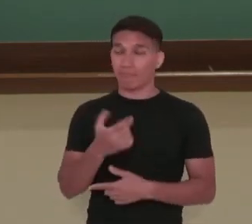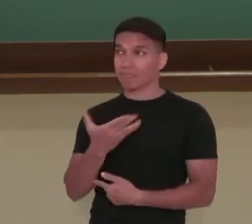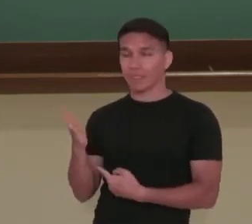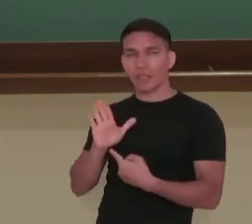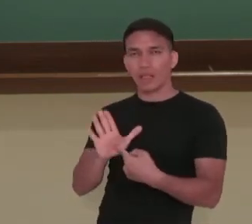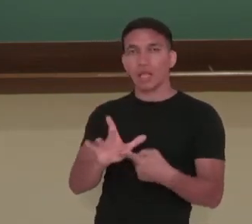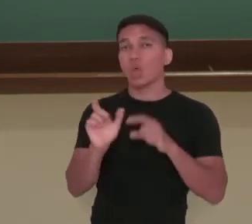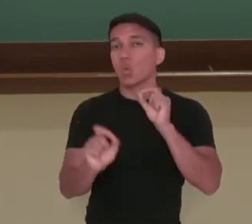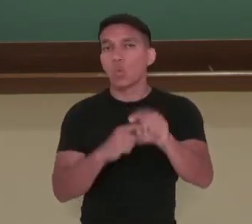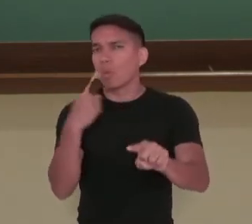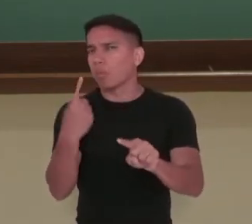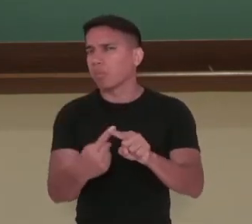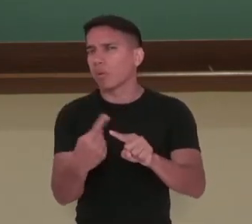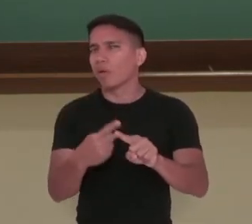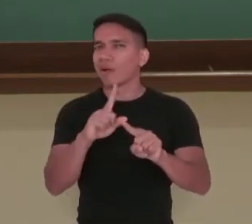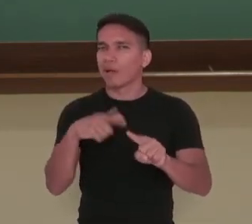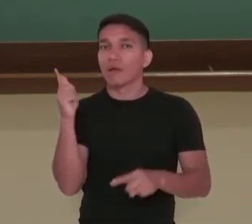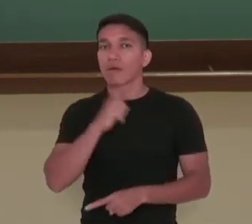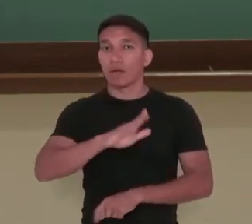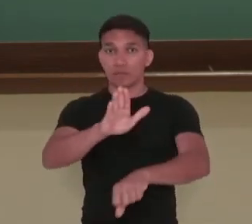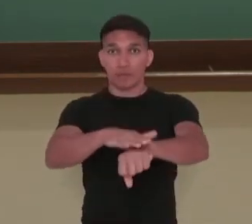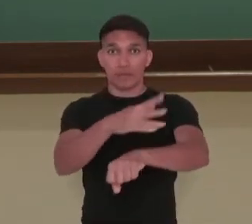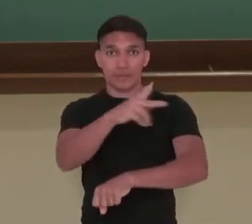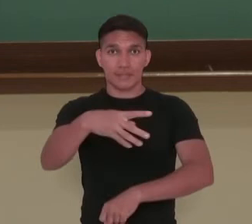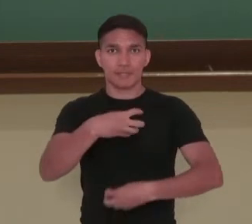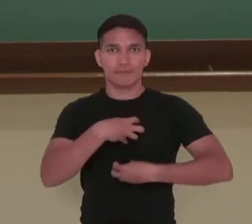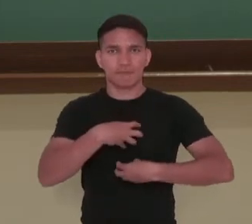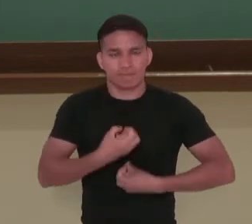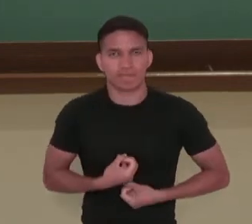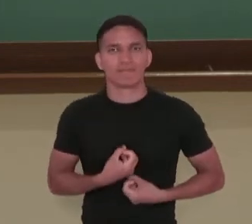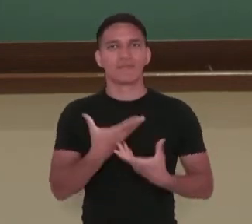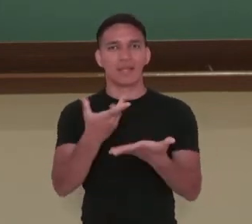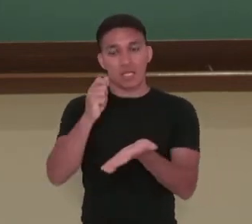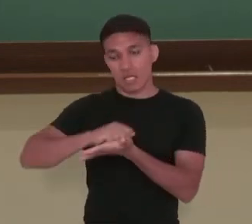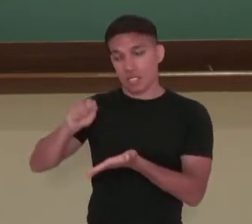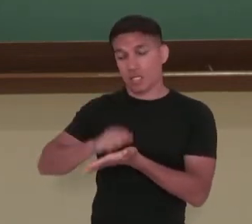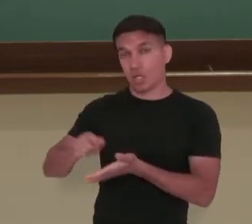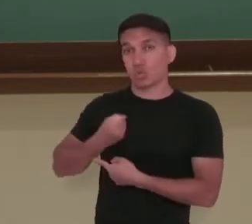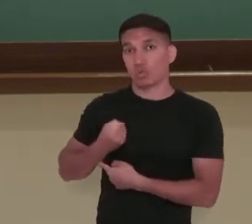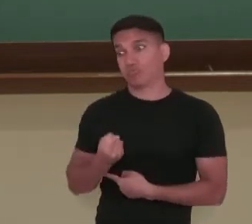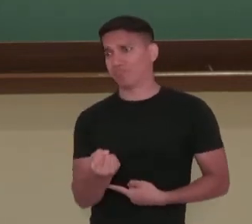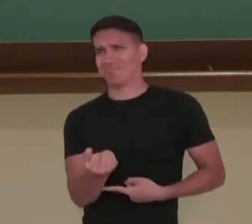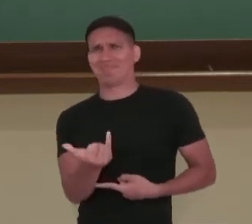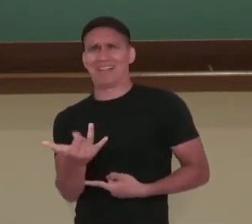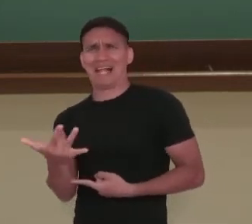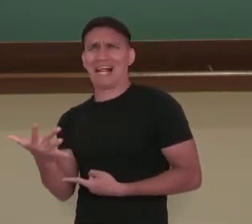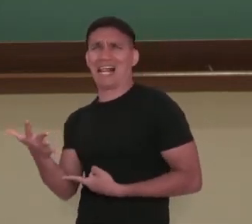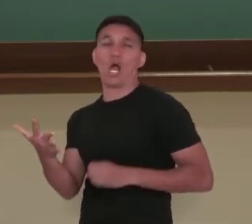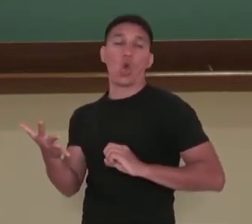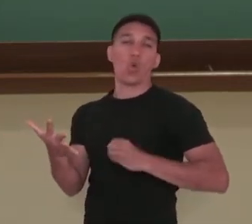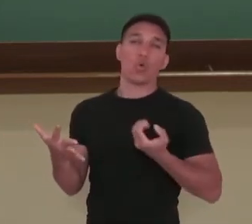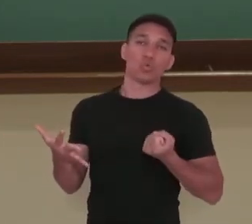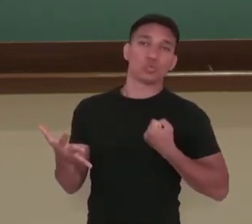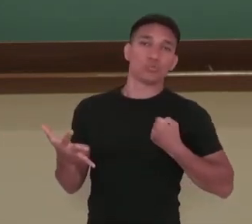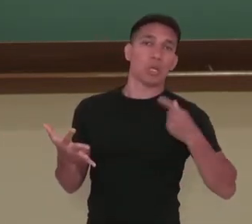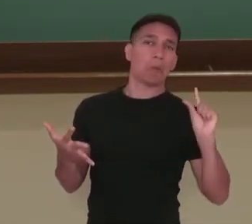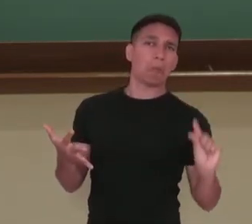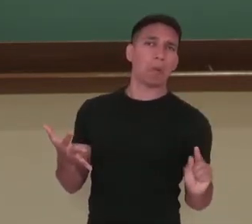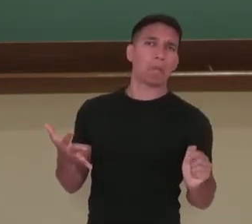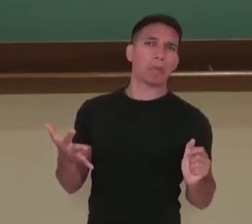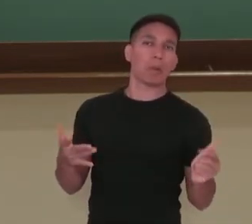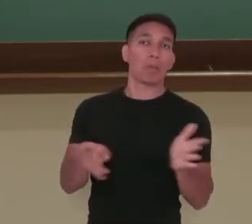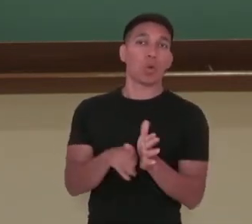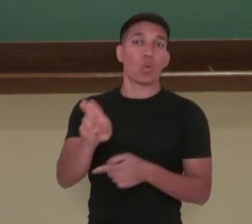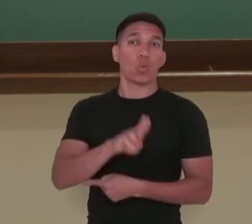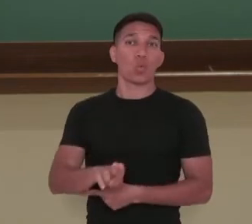serve, então, para você expressar, para você escrever números grandes ou pequenos usando potências de base